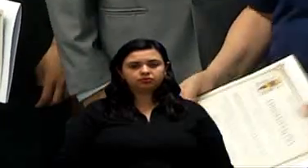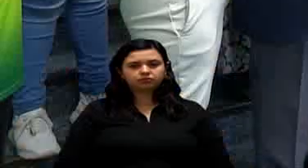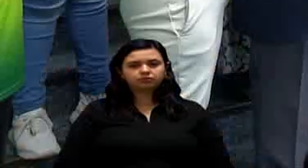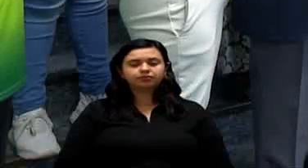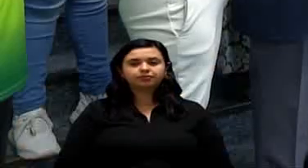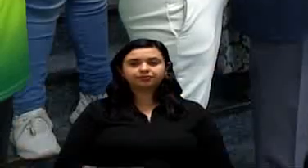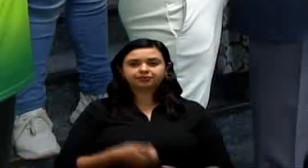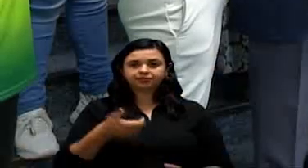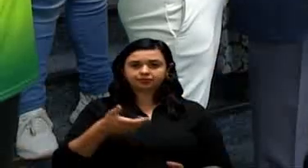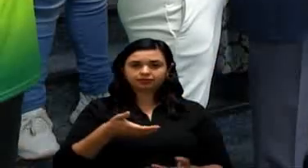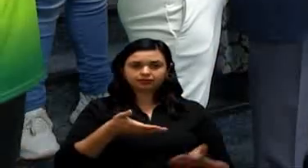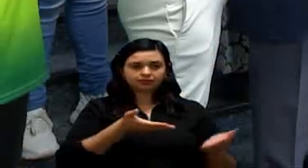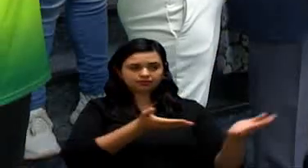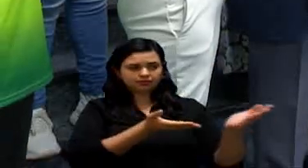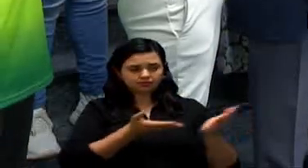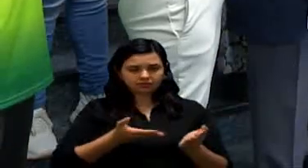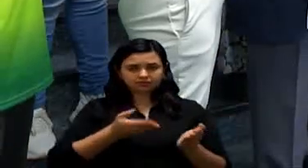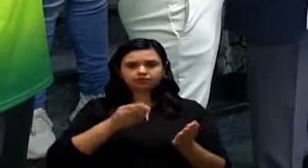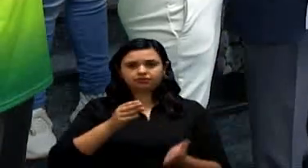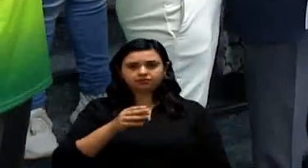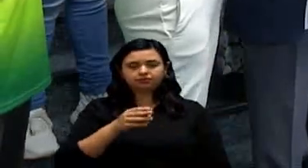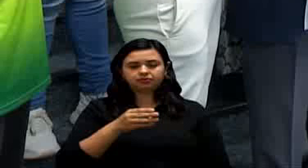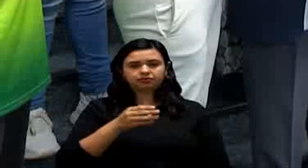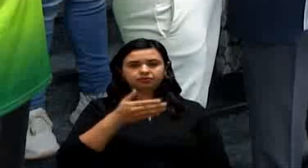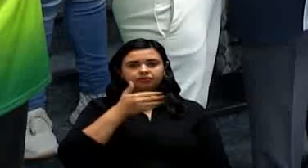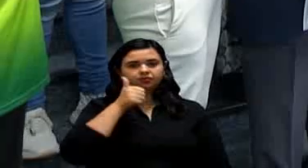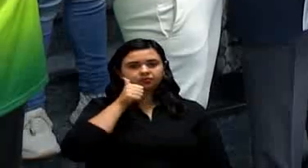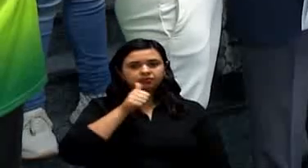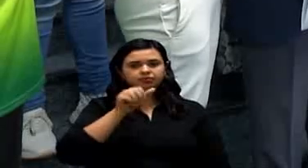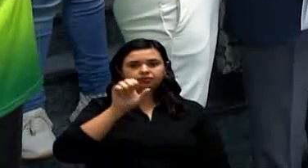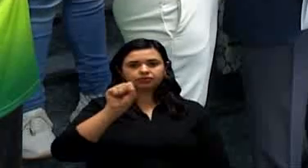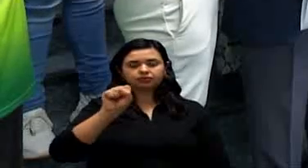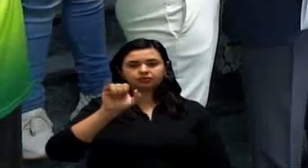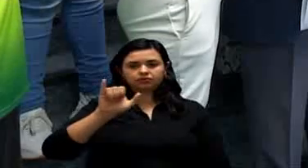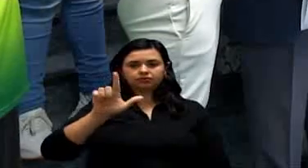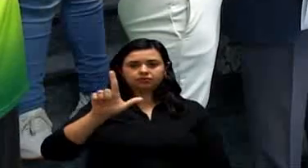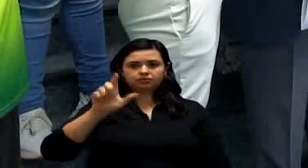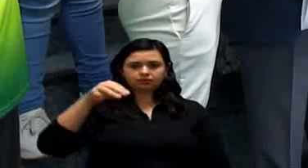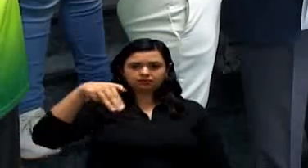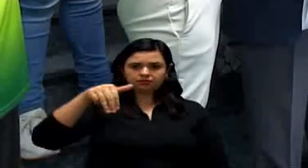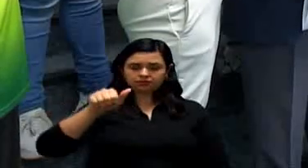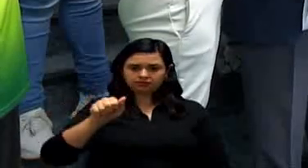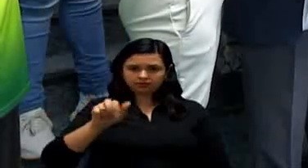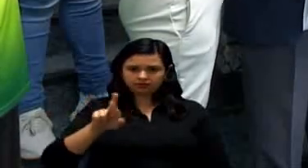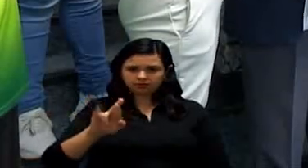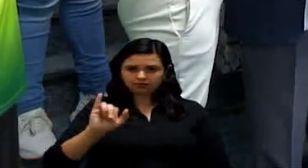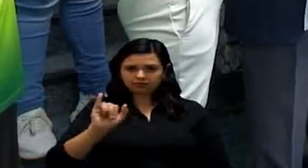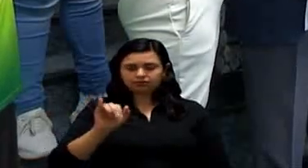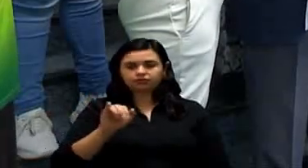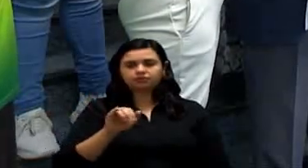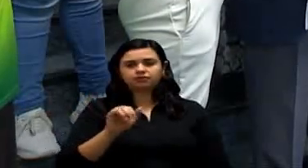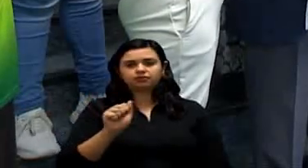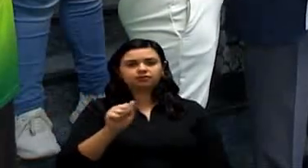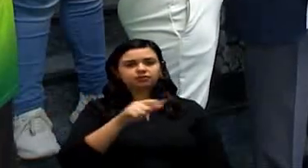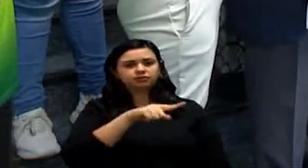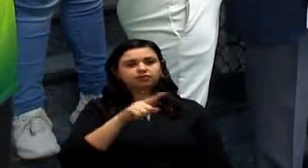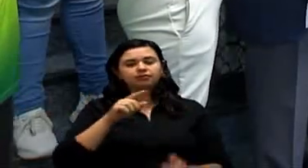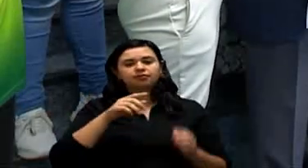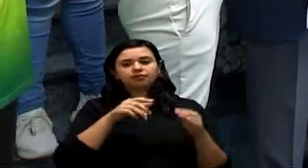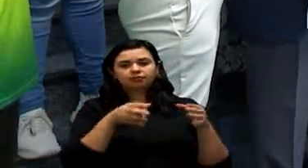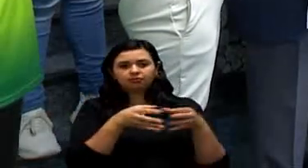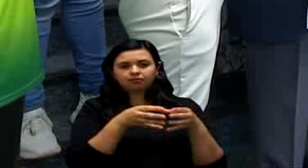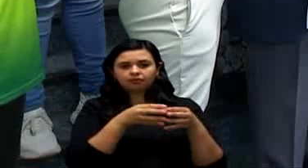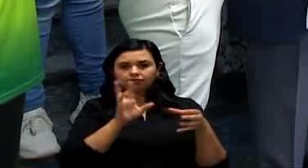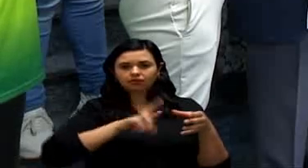chamamos agora a frente senhora Silmar Araújo representante da associação Rede do Bem para receber das mãos a vereadora Fernanda Garcia e